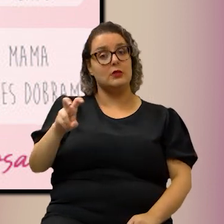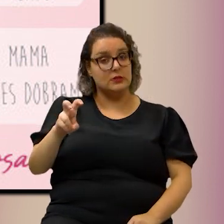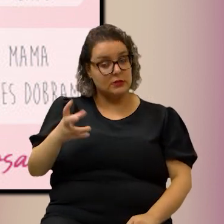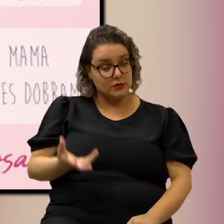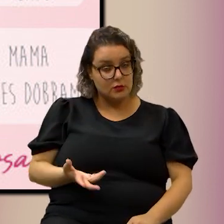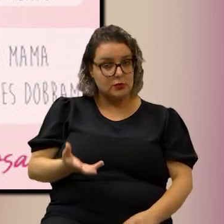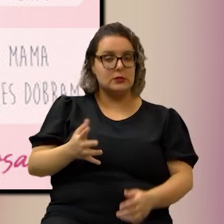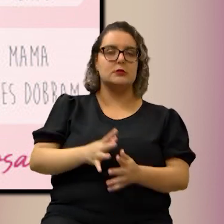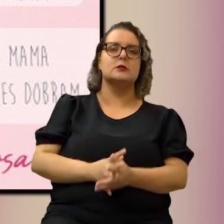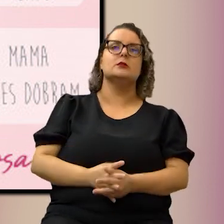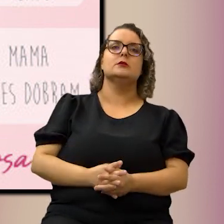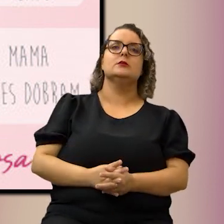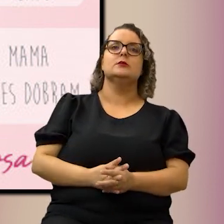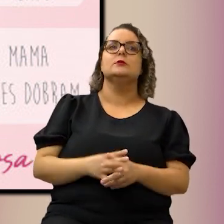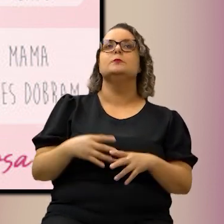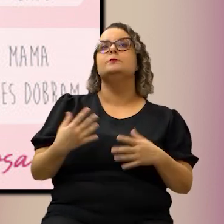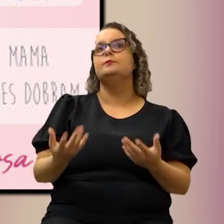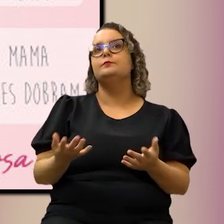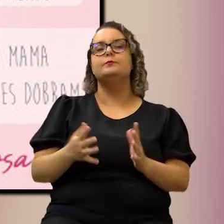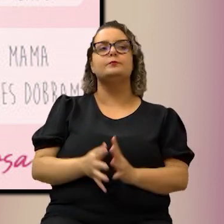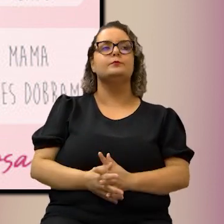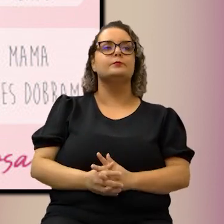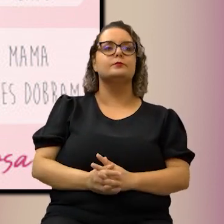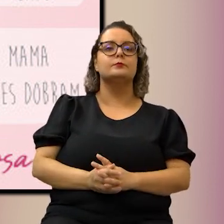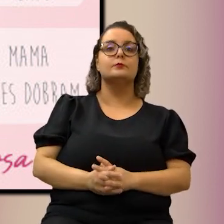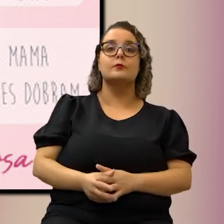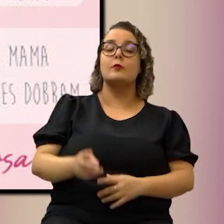dos 55 anos,